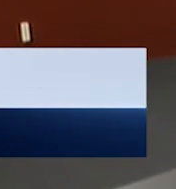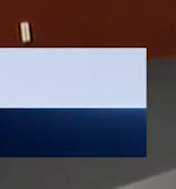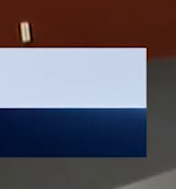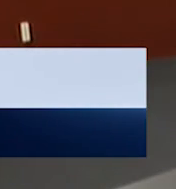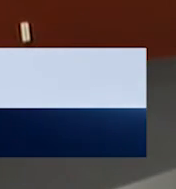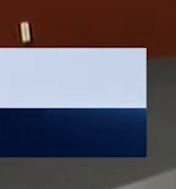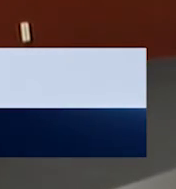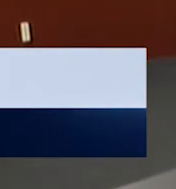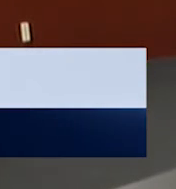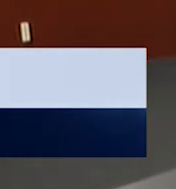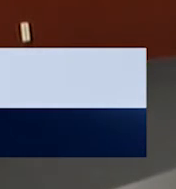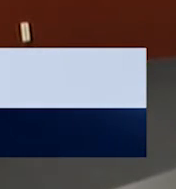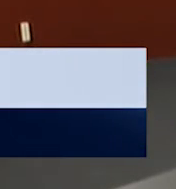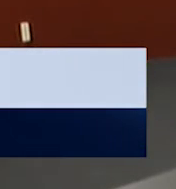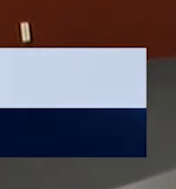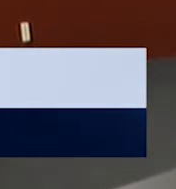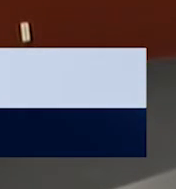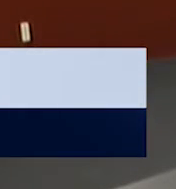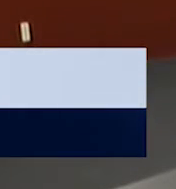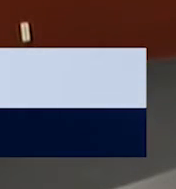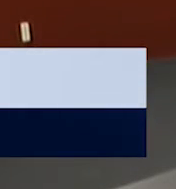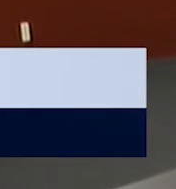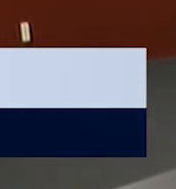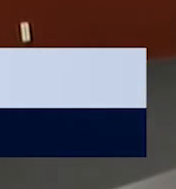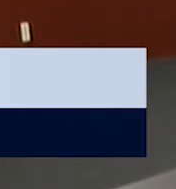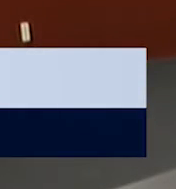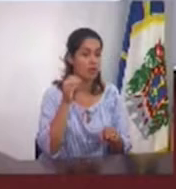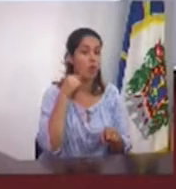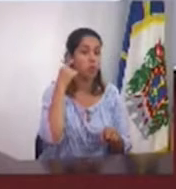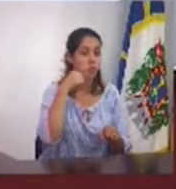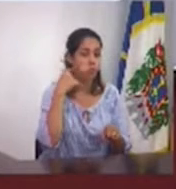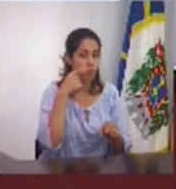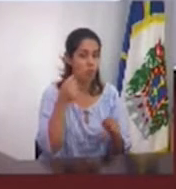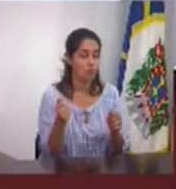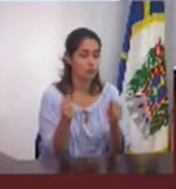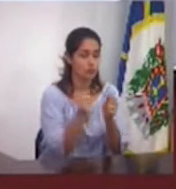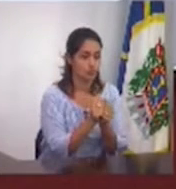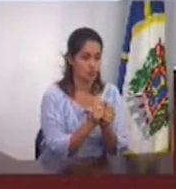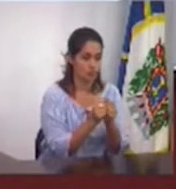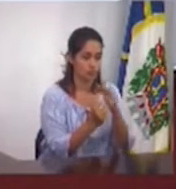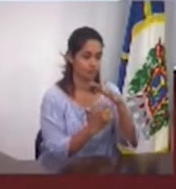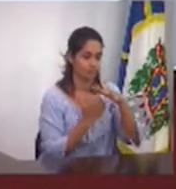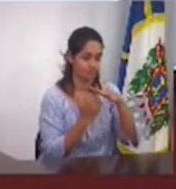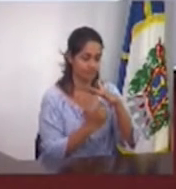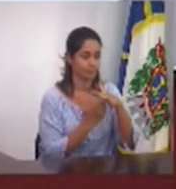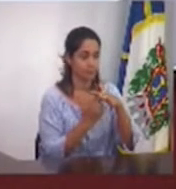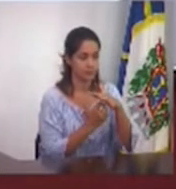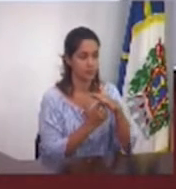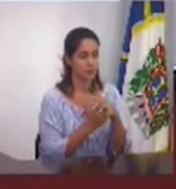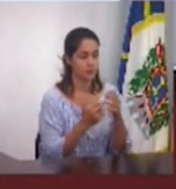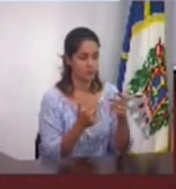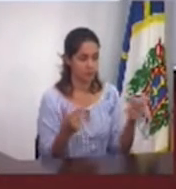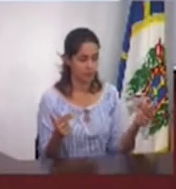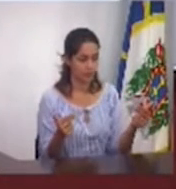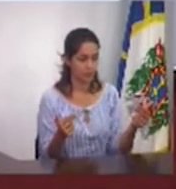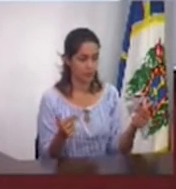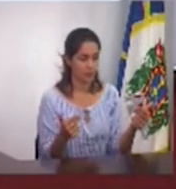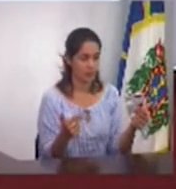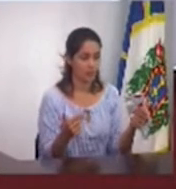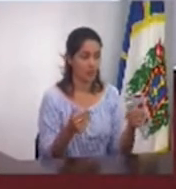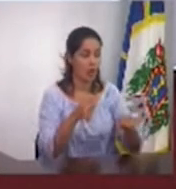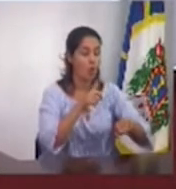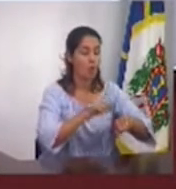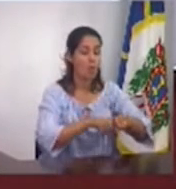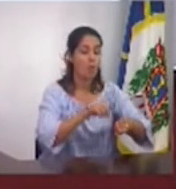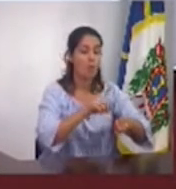as mulheres que sofrem com a violência doméstica e outras situações aprovei o brasil